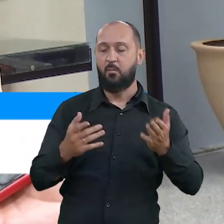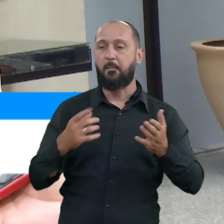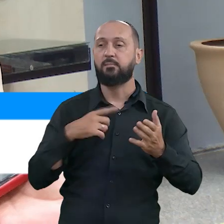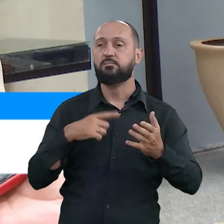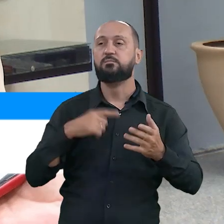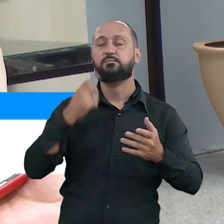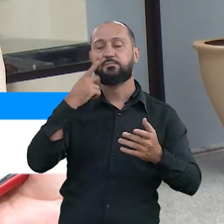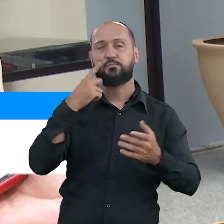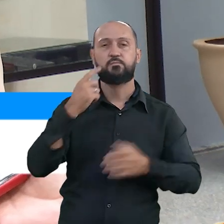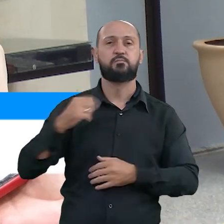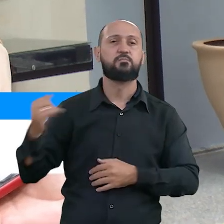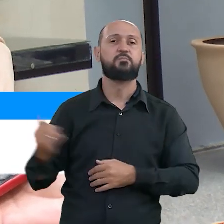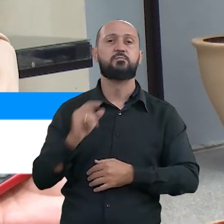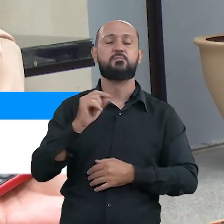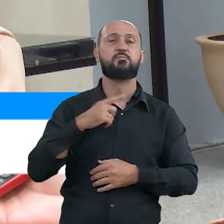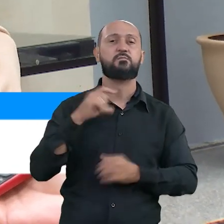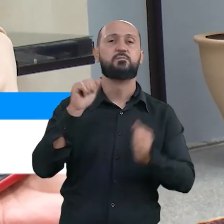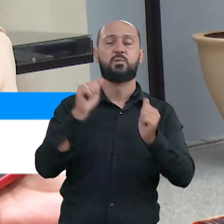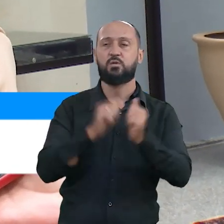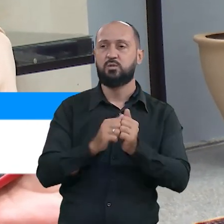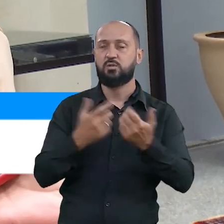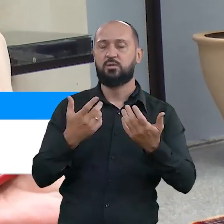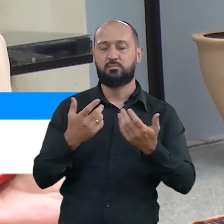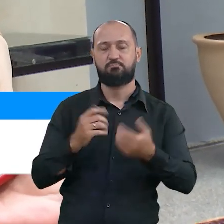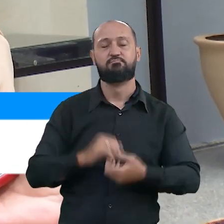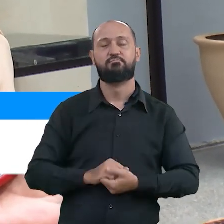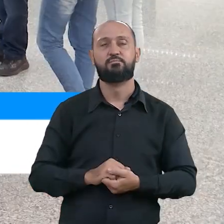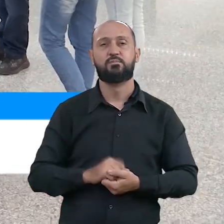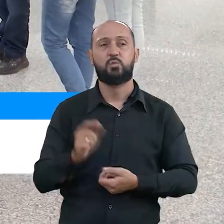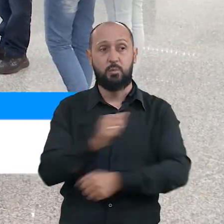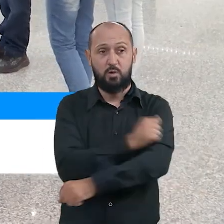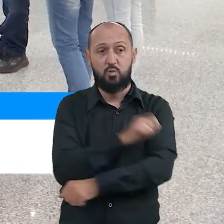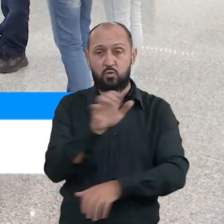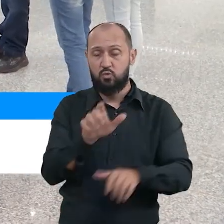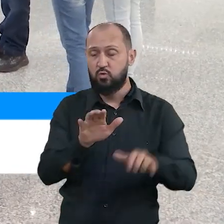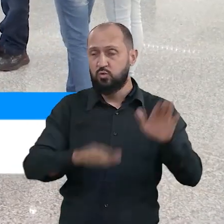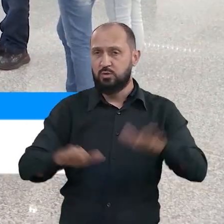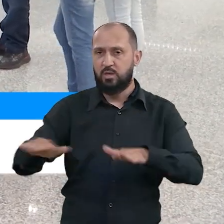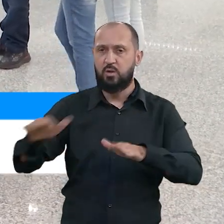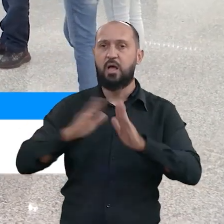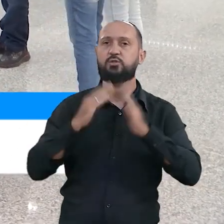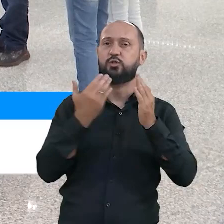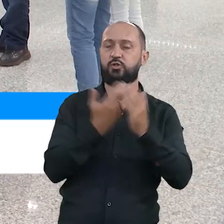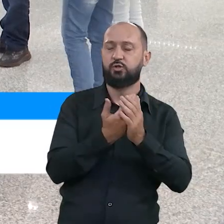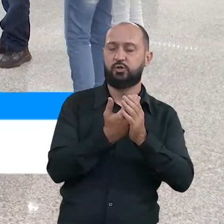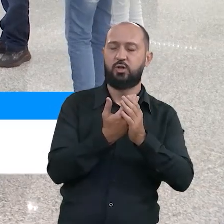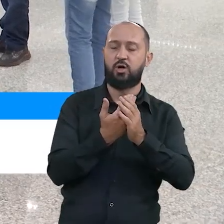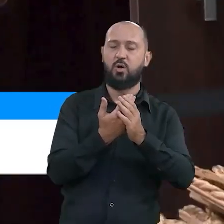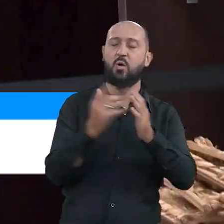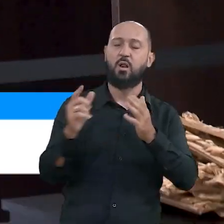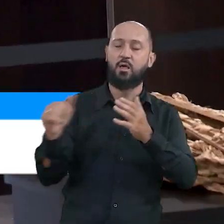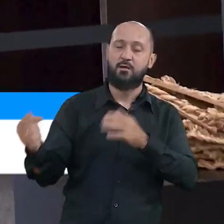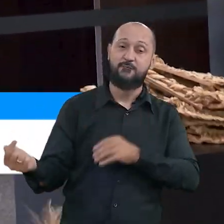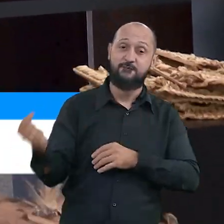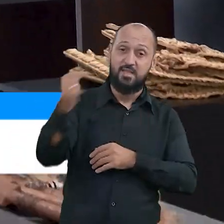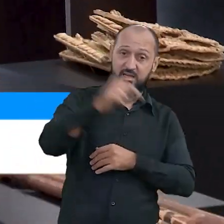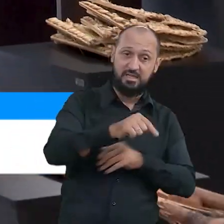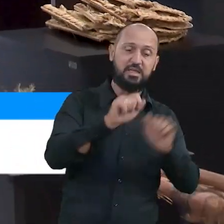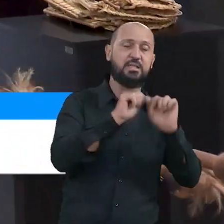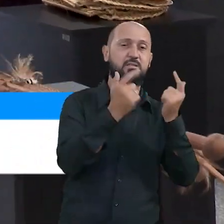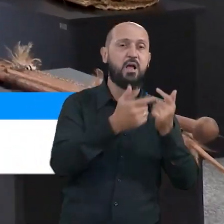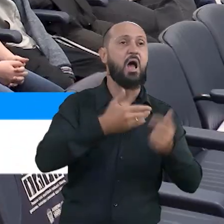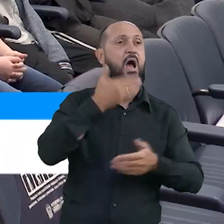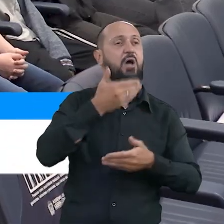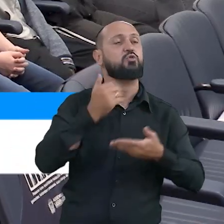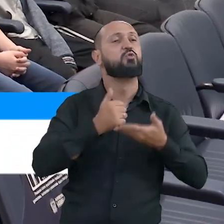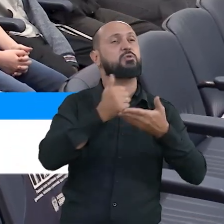Então, por isso, nós achamos de suma importância trazê-los para conhecer. Para os alunos, a visita à Assembleia Legislativa facilita o